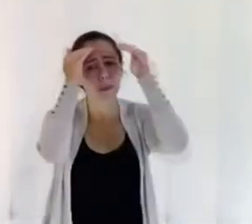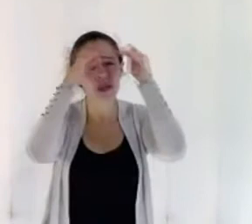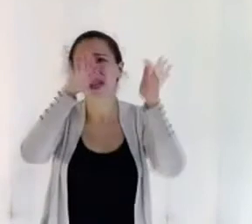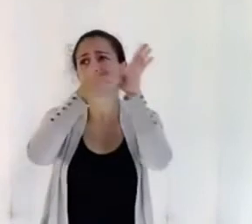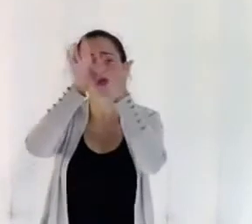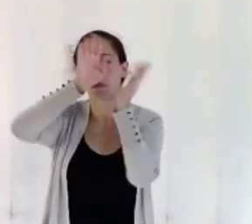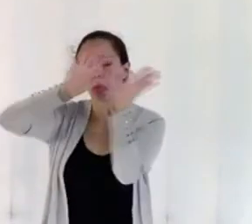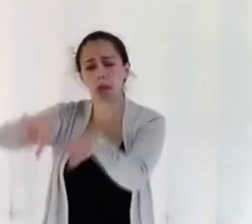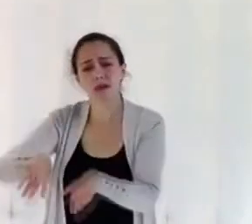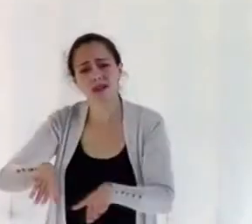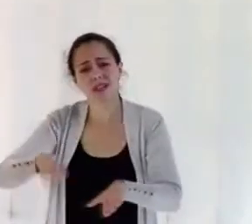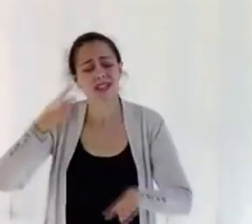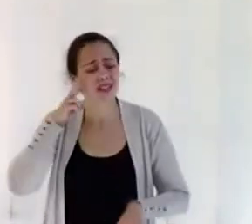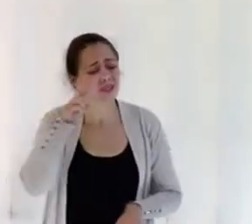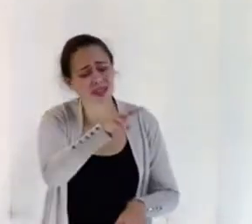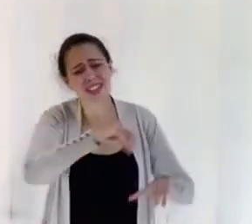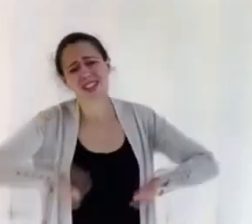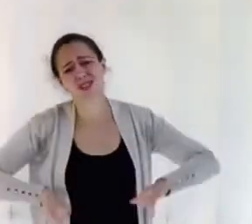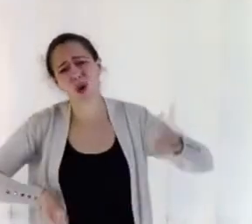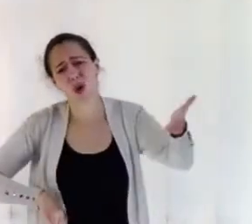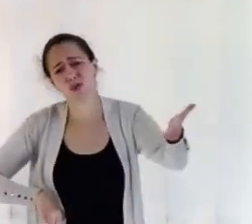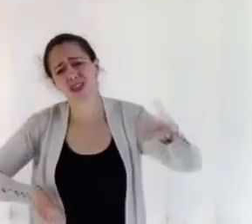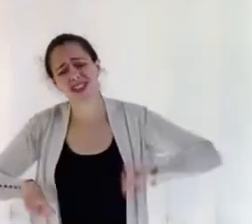mas nós continuamos em oração,